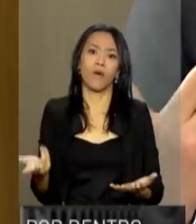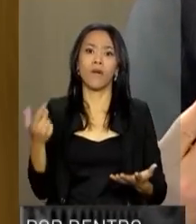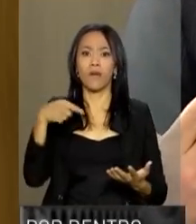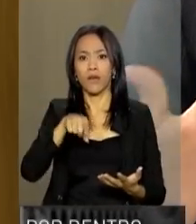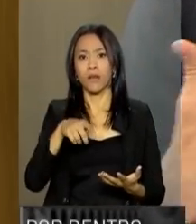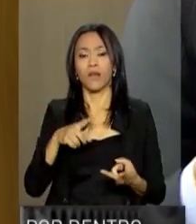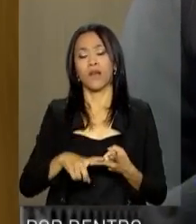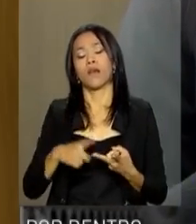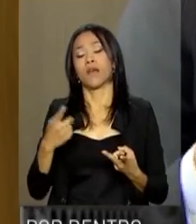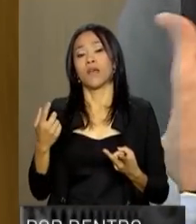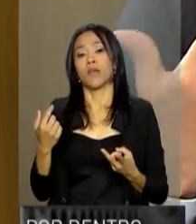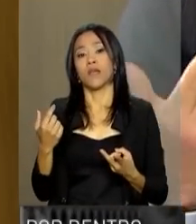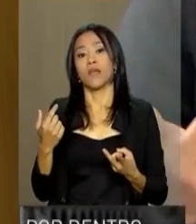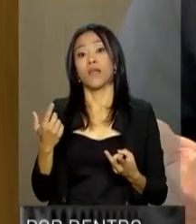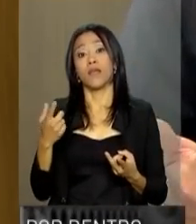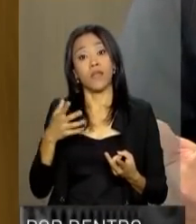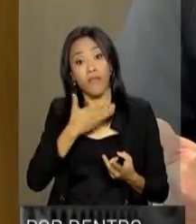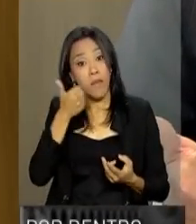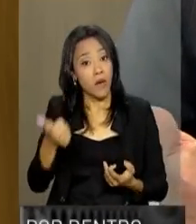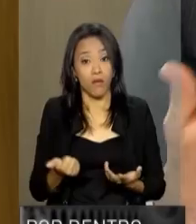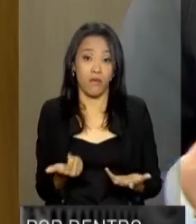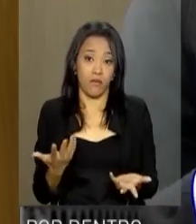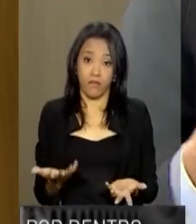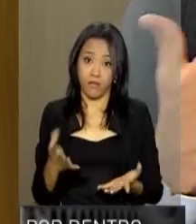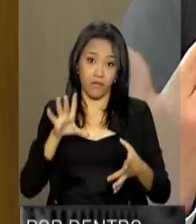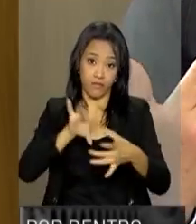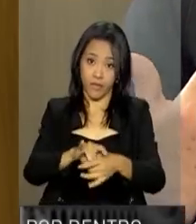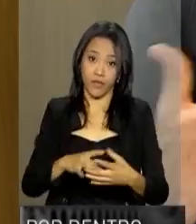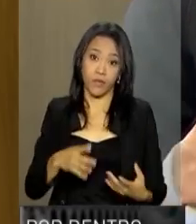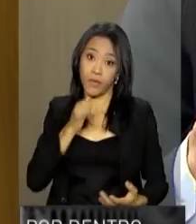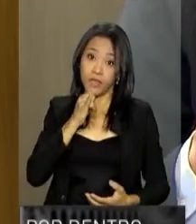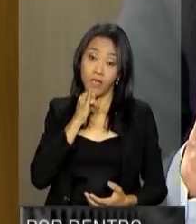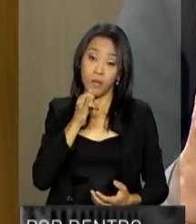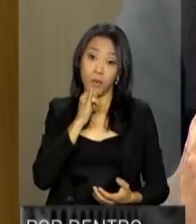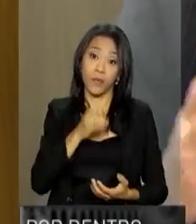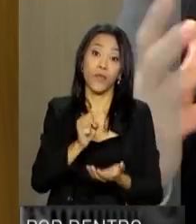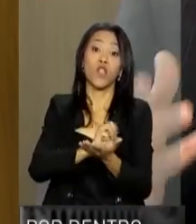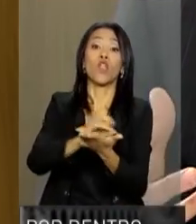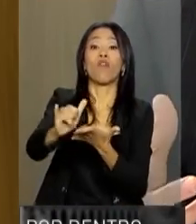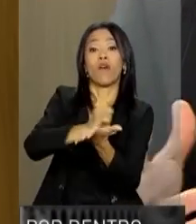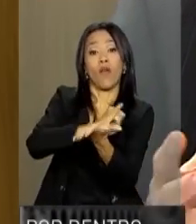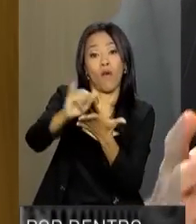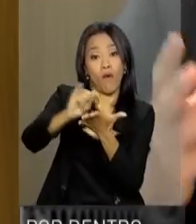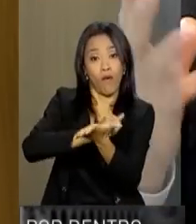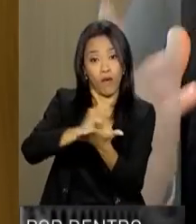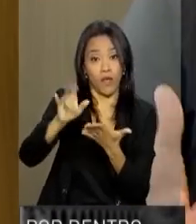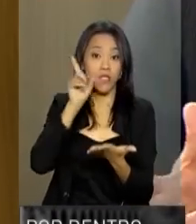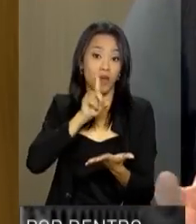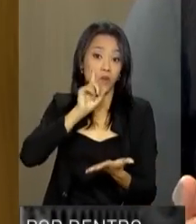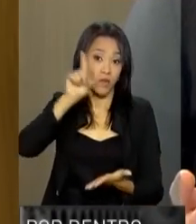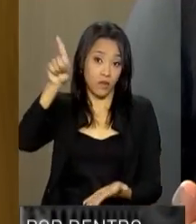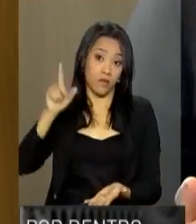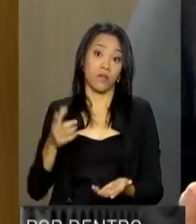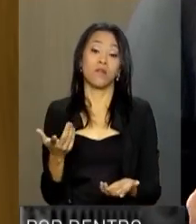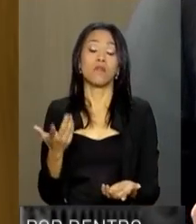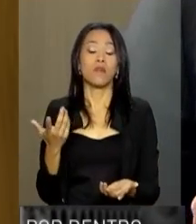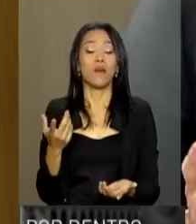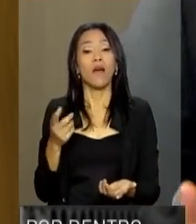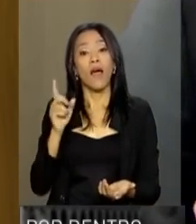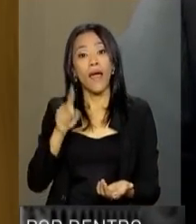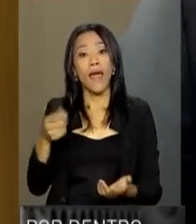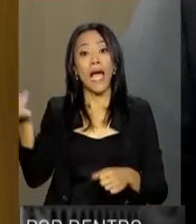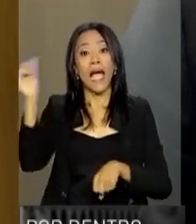o tráfico de drogas que melhore a situação nova york é um exemplo do contrário nova york a foi a